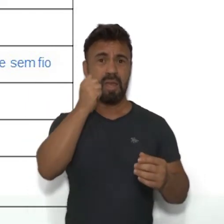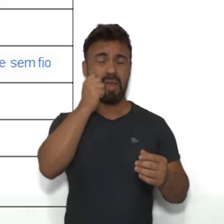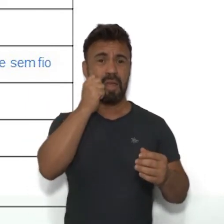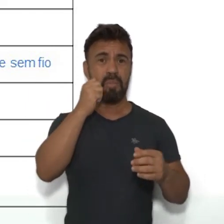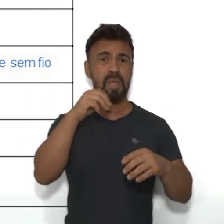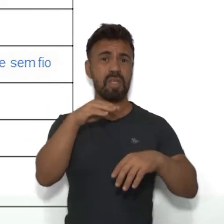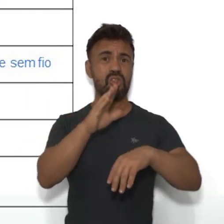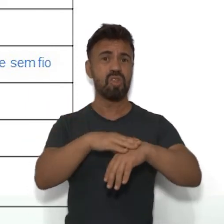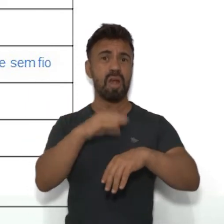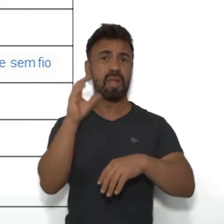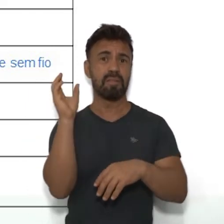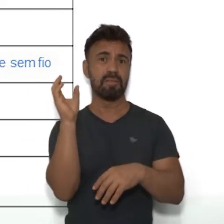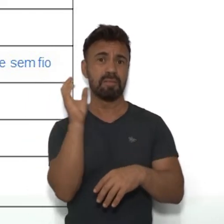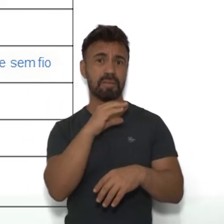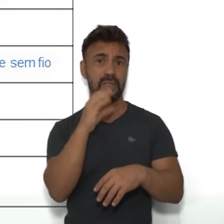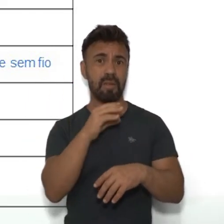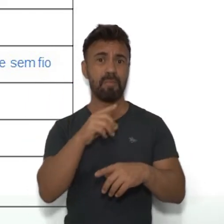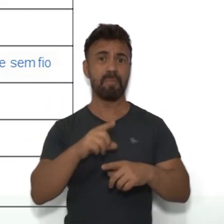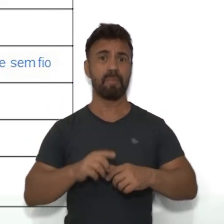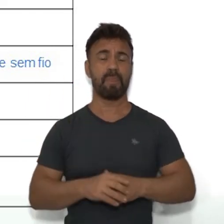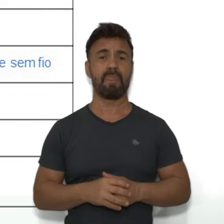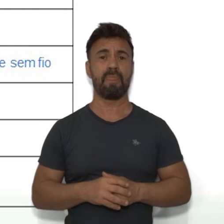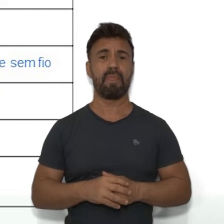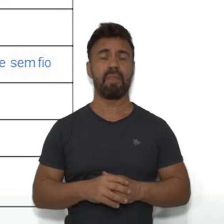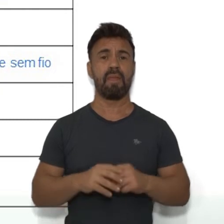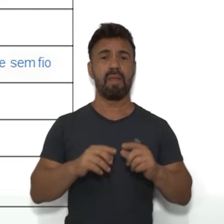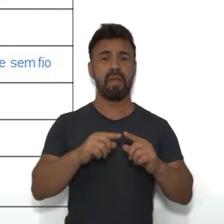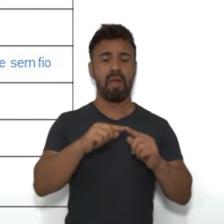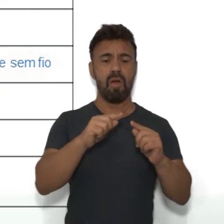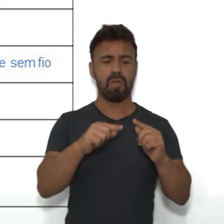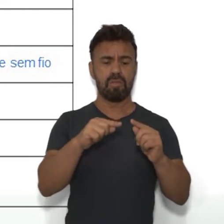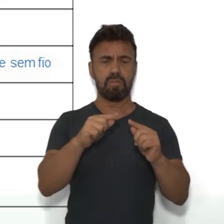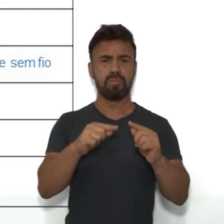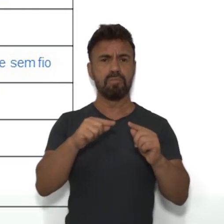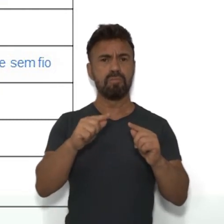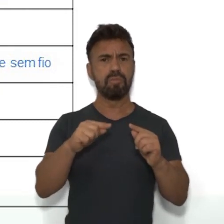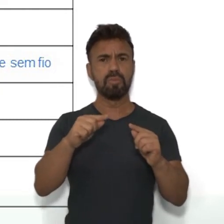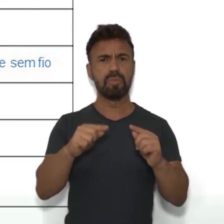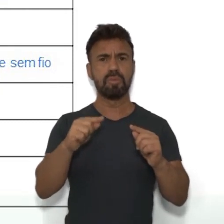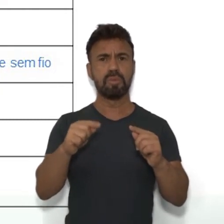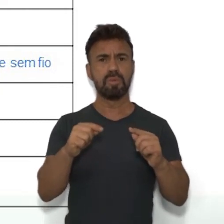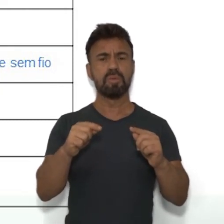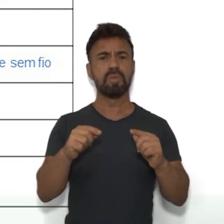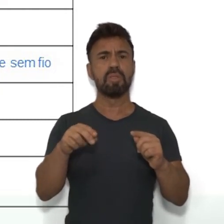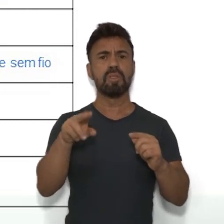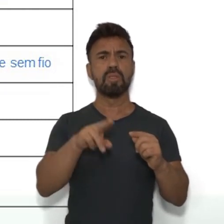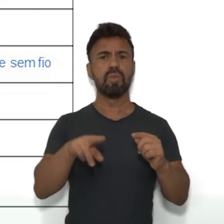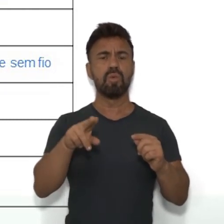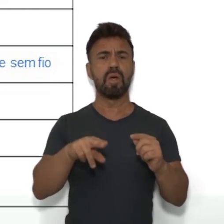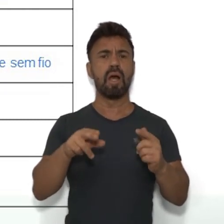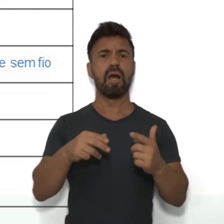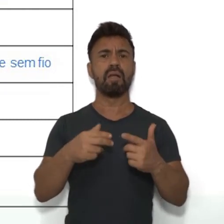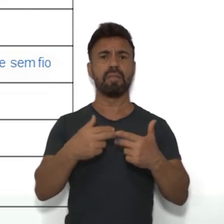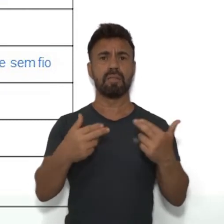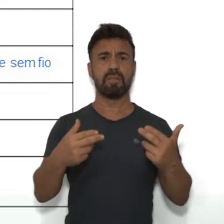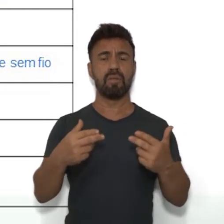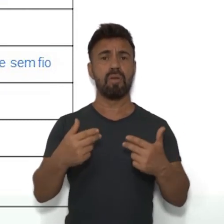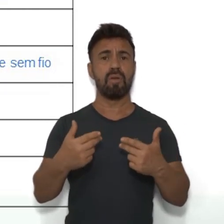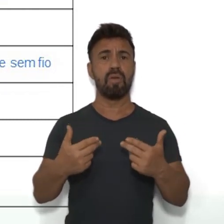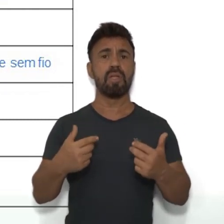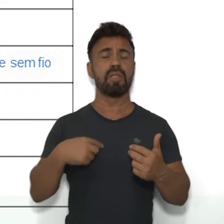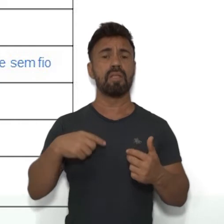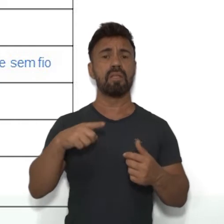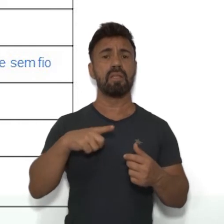de emergência. As ondas curtas, elas são utilizadas para radioamadores. As ondas